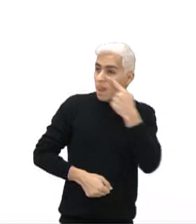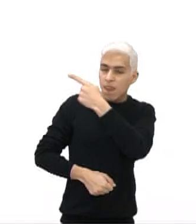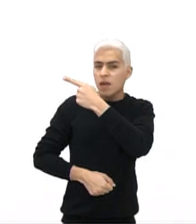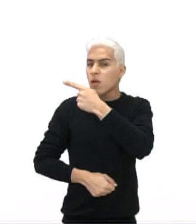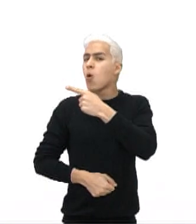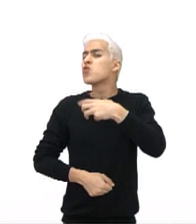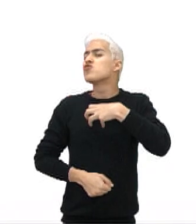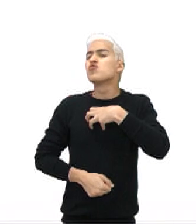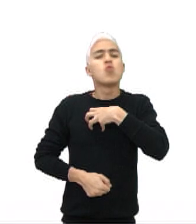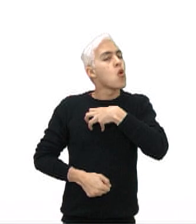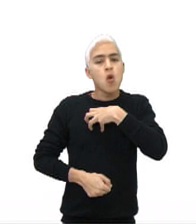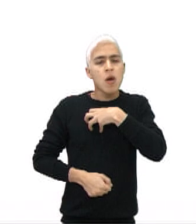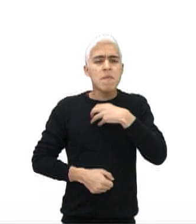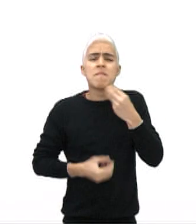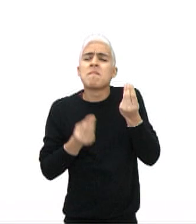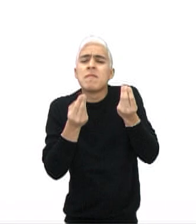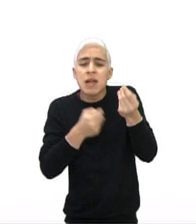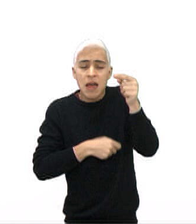está servindo para